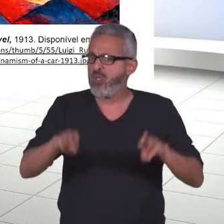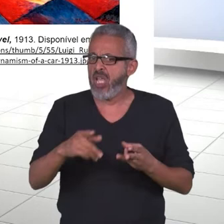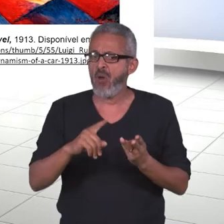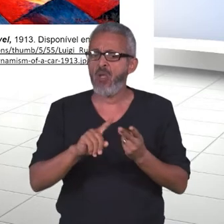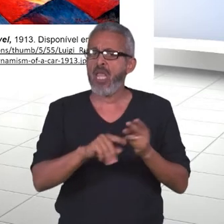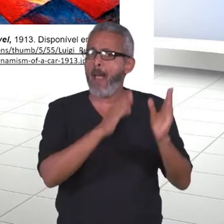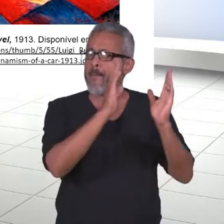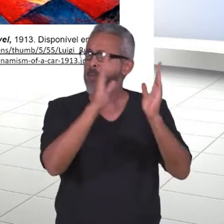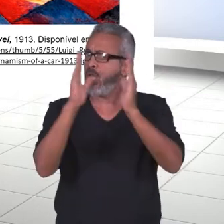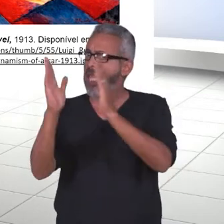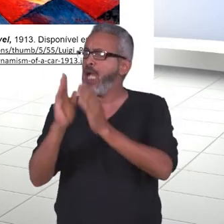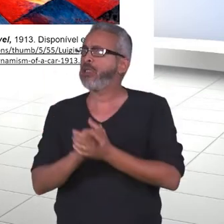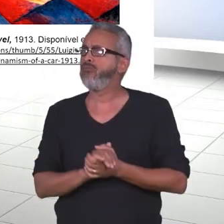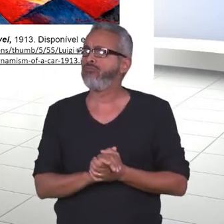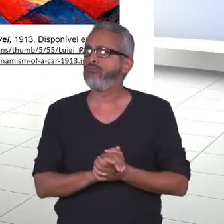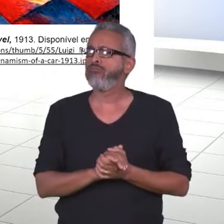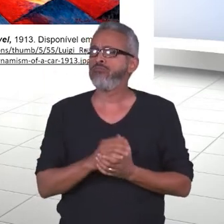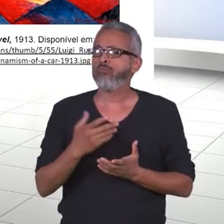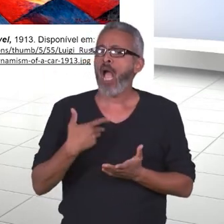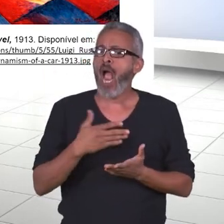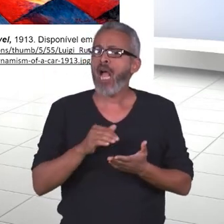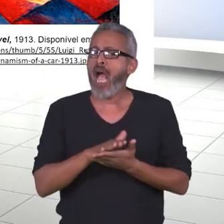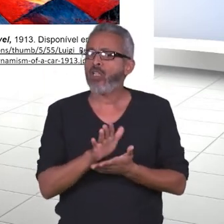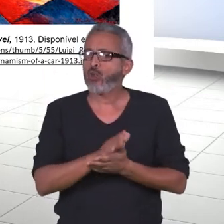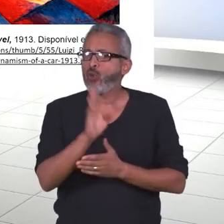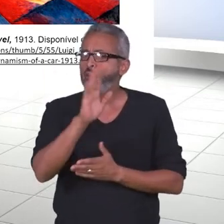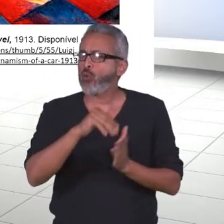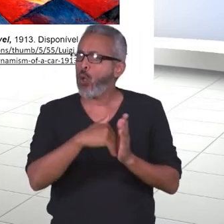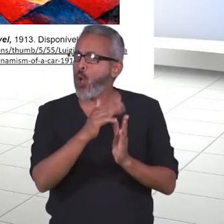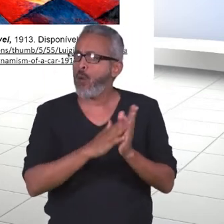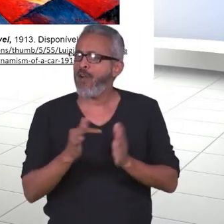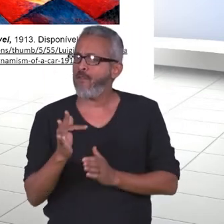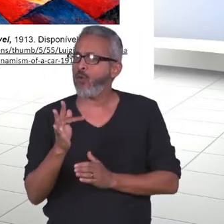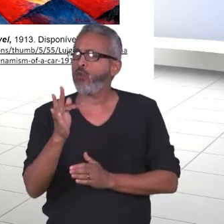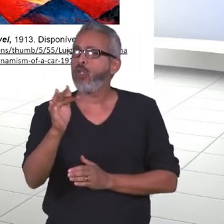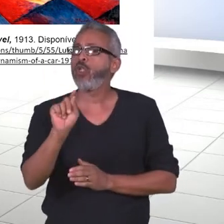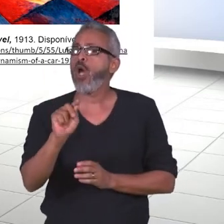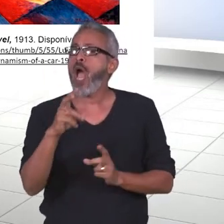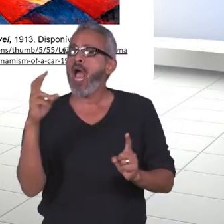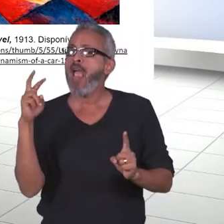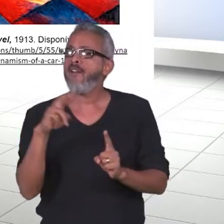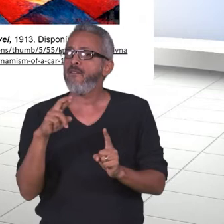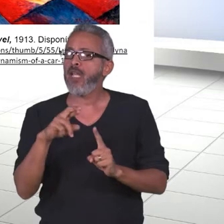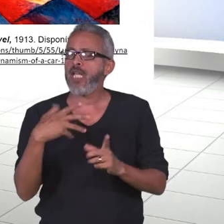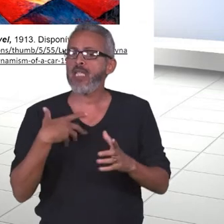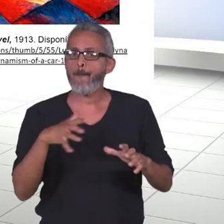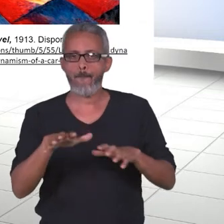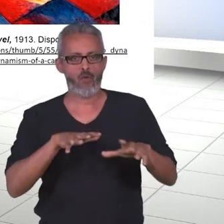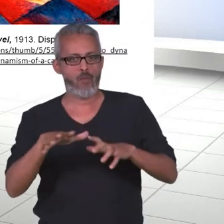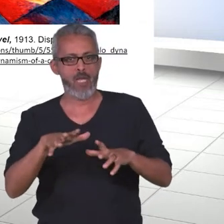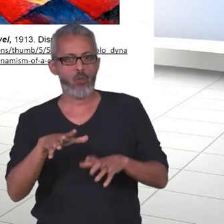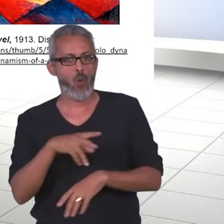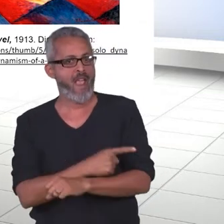das bibliotecas. Grande parte das obras futuristas remetem à velocidade